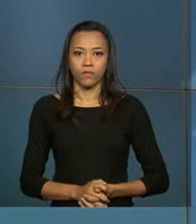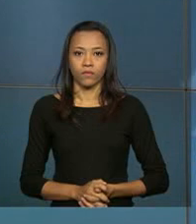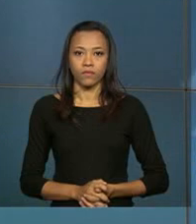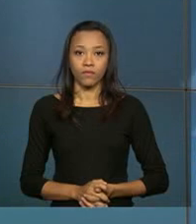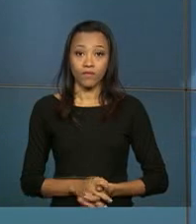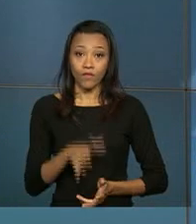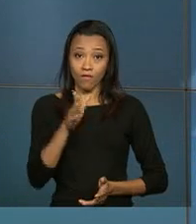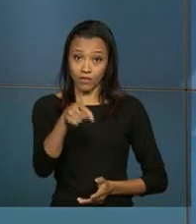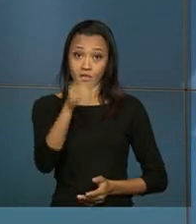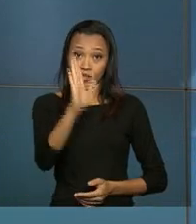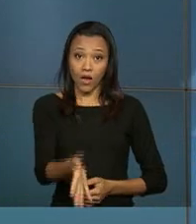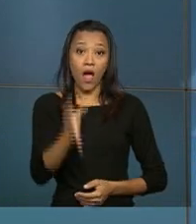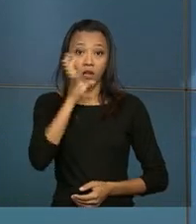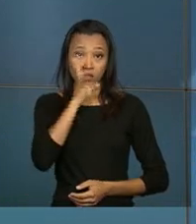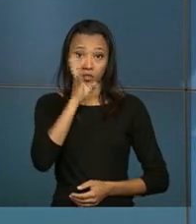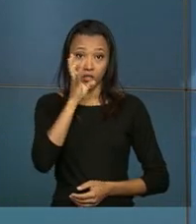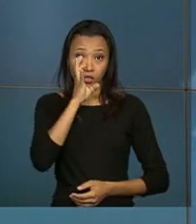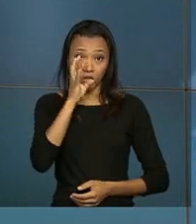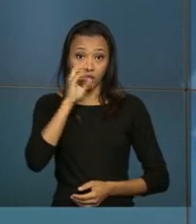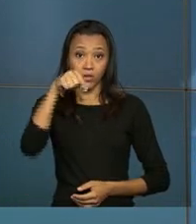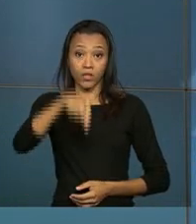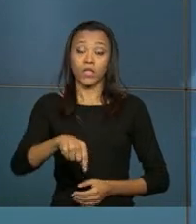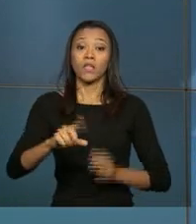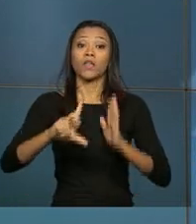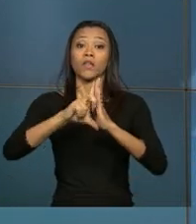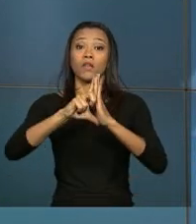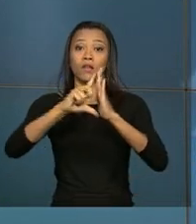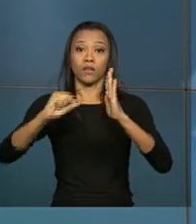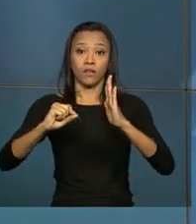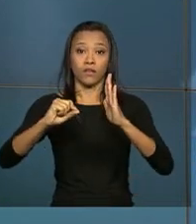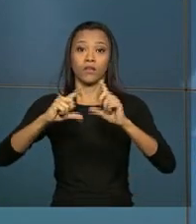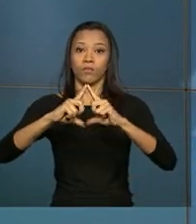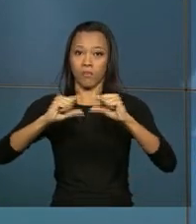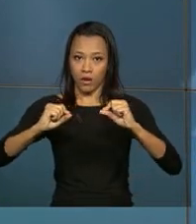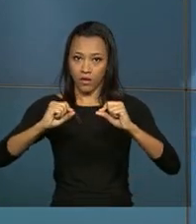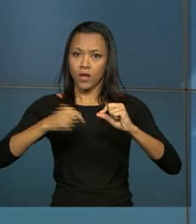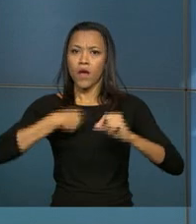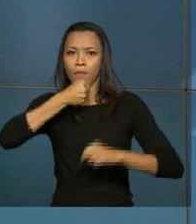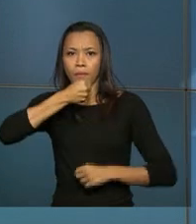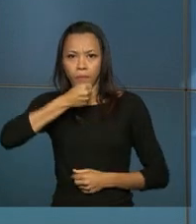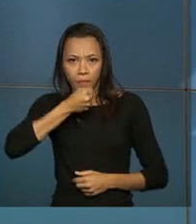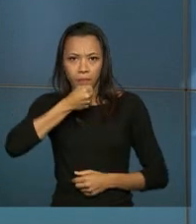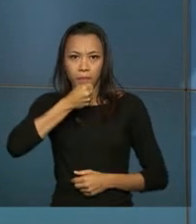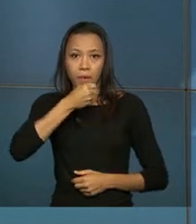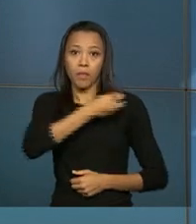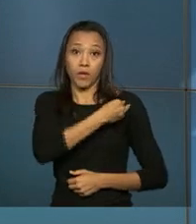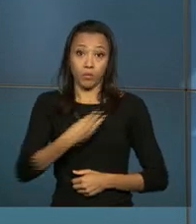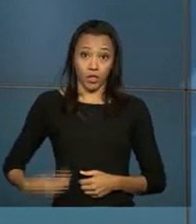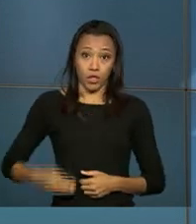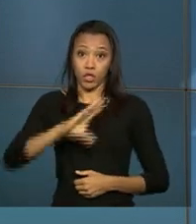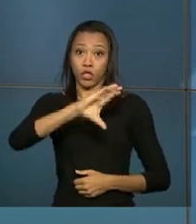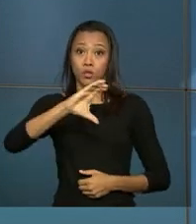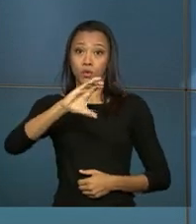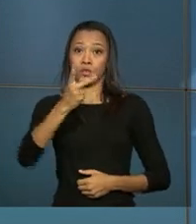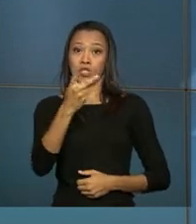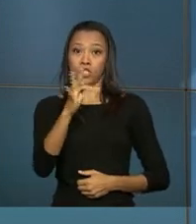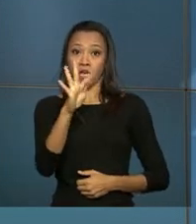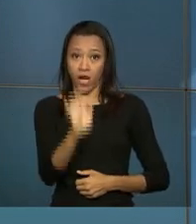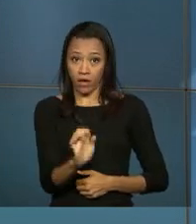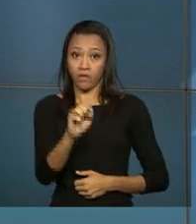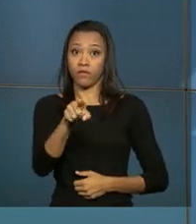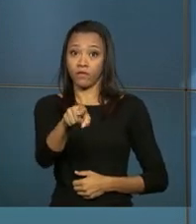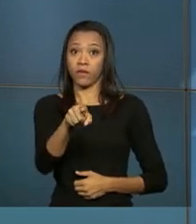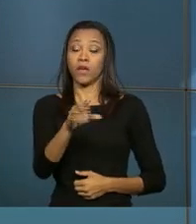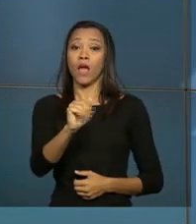se você assistiu ao vivo do Palácio do Planalto em Brasília entrevista coletiva concedida pelo ministro-chefe da casa civil